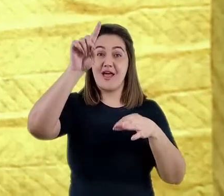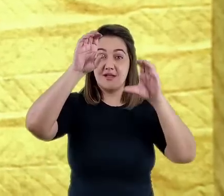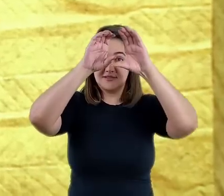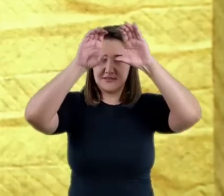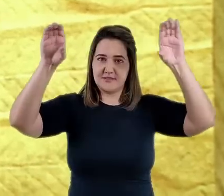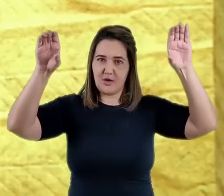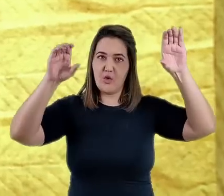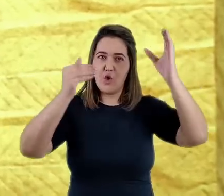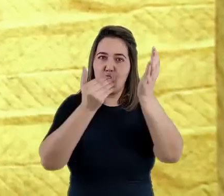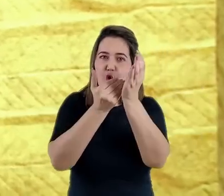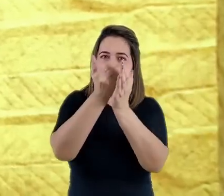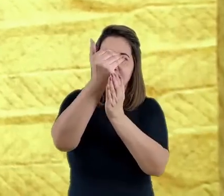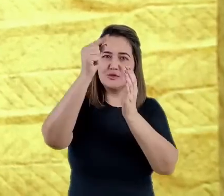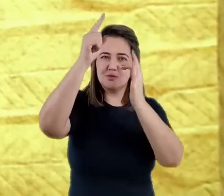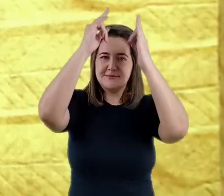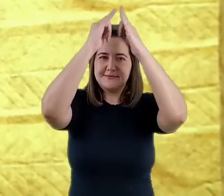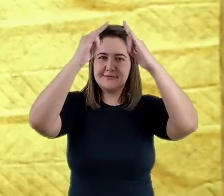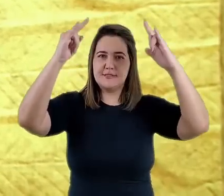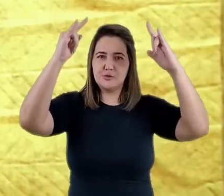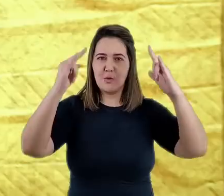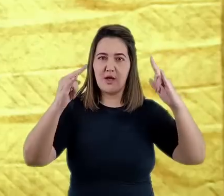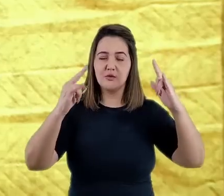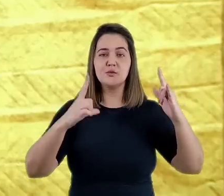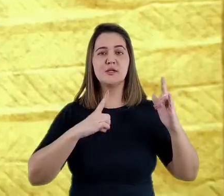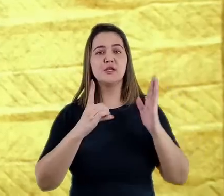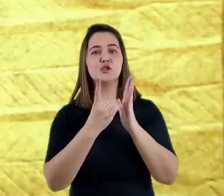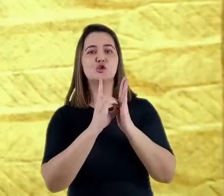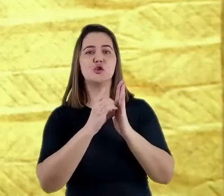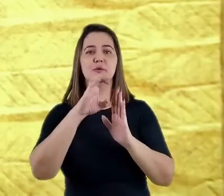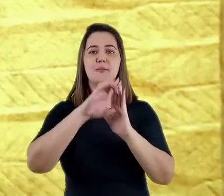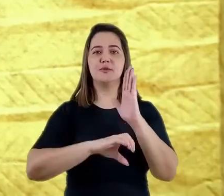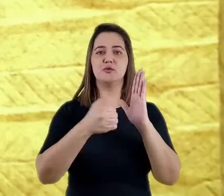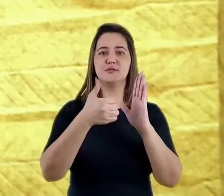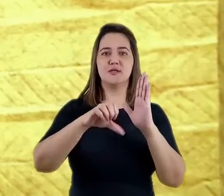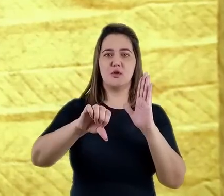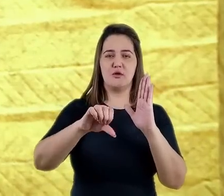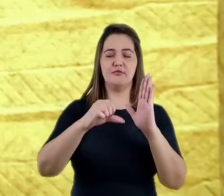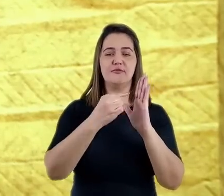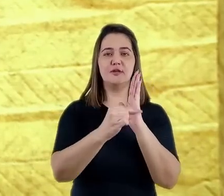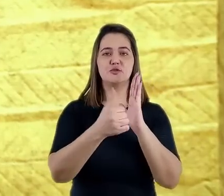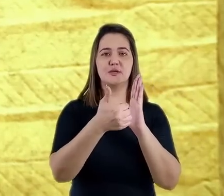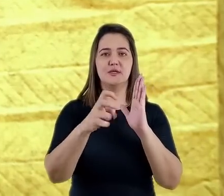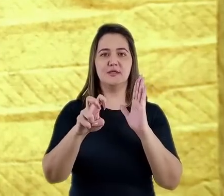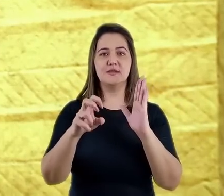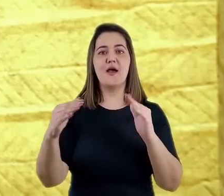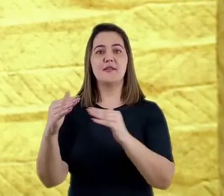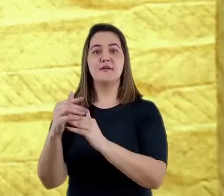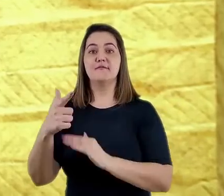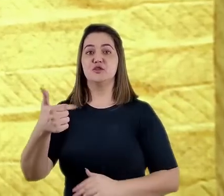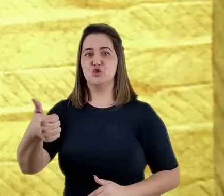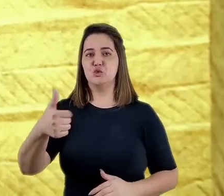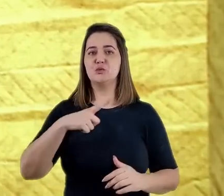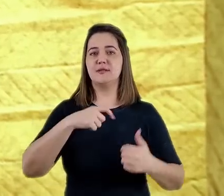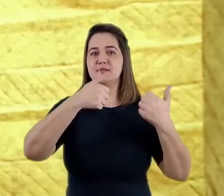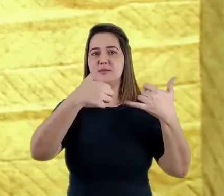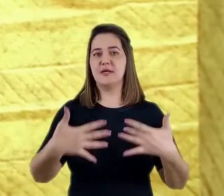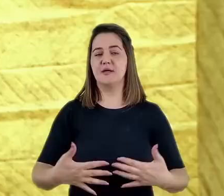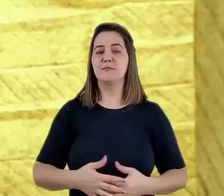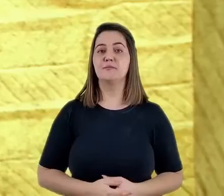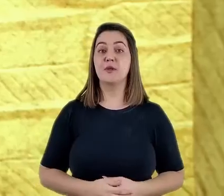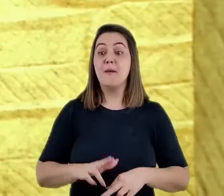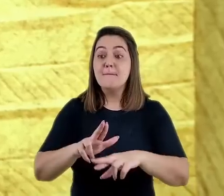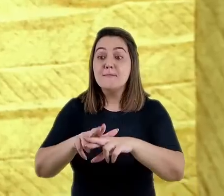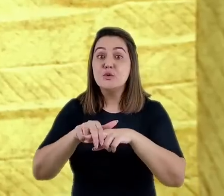no santuário, conforme descrito em Deuteronômio capítulo 19, versos 15 a 21. E é por isto que